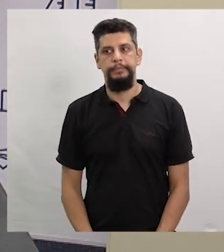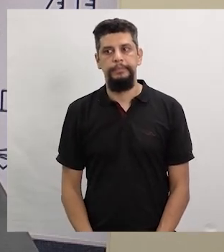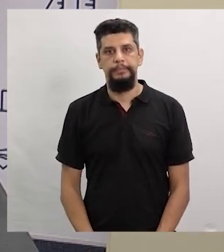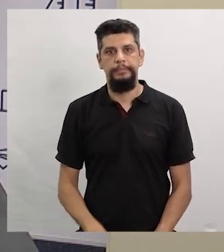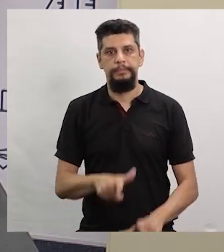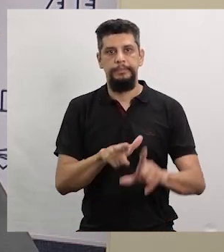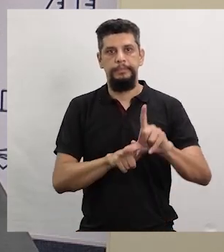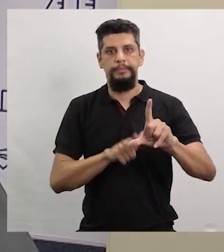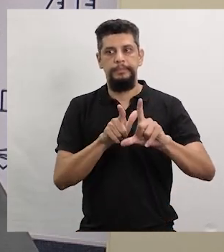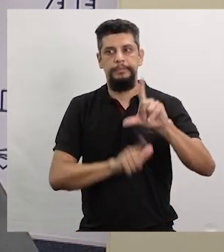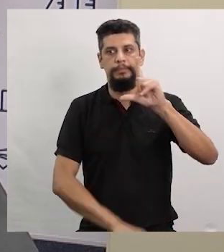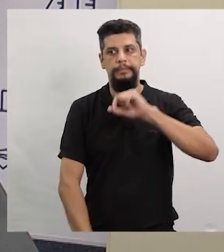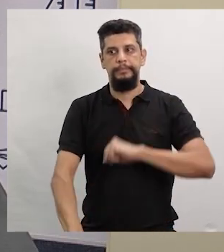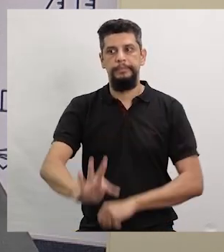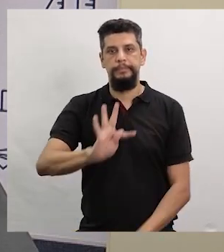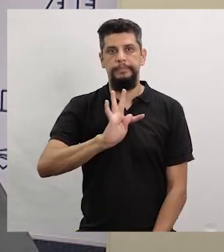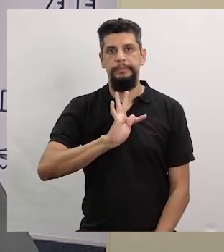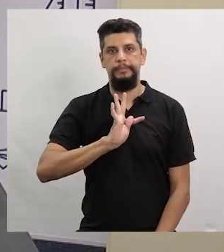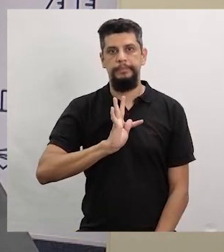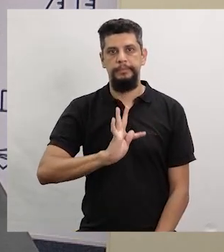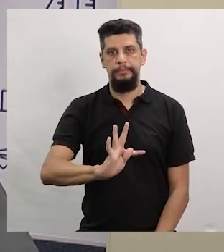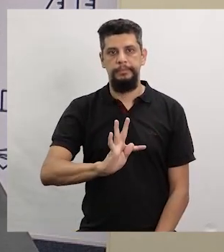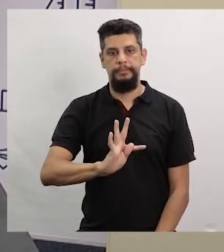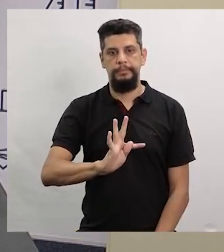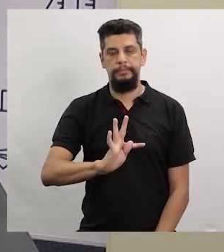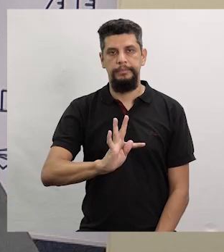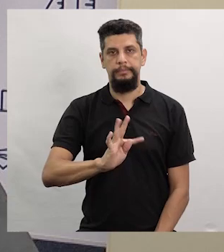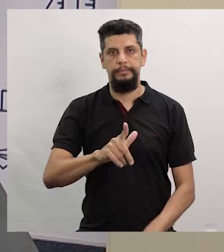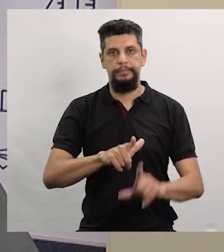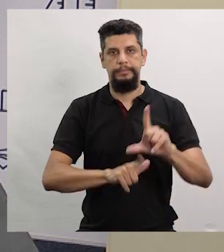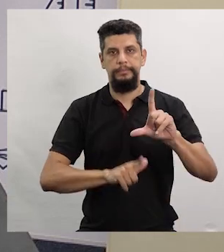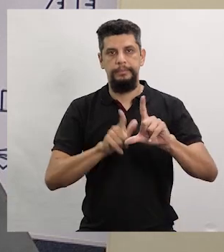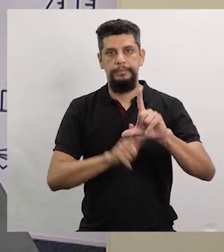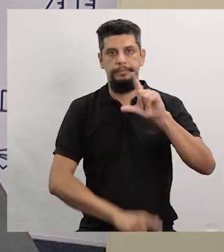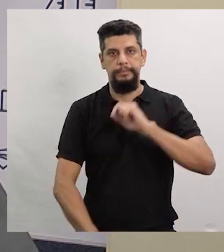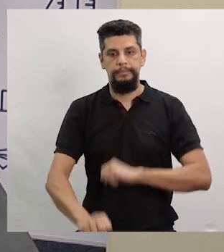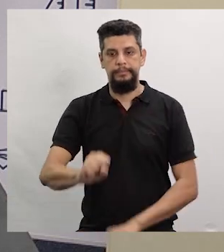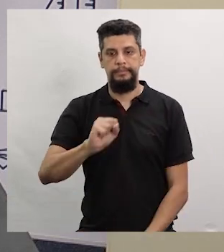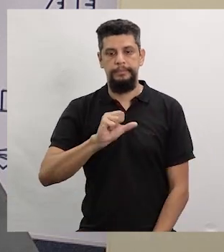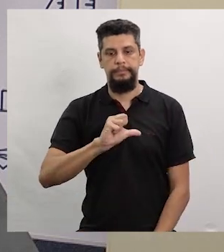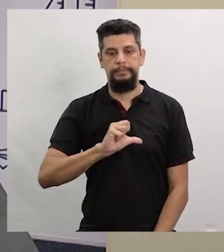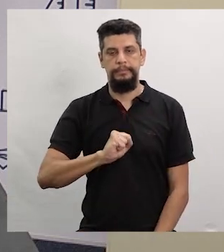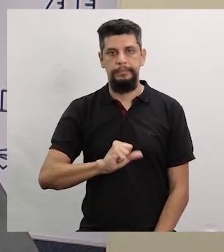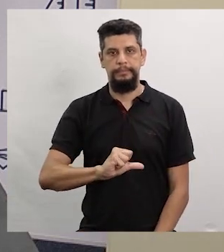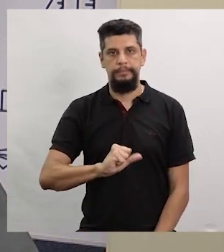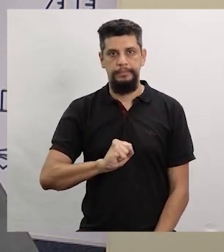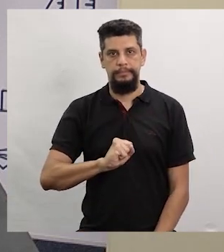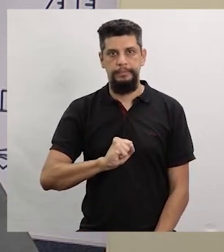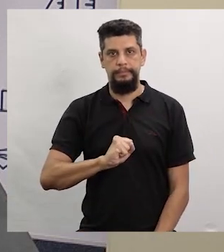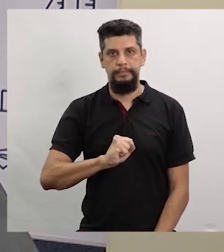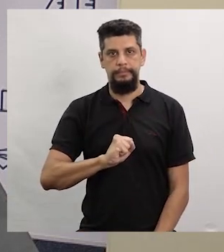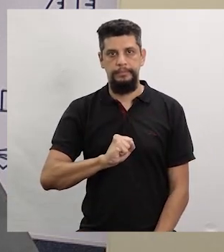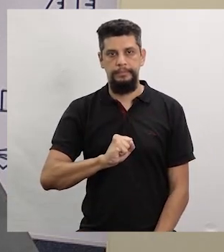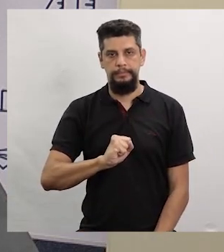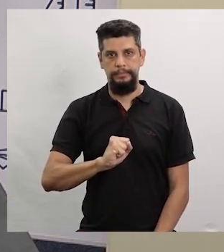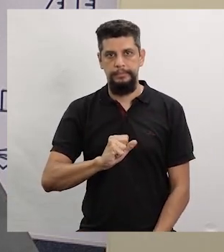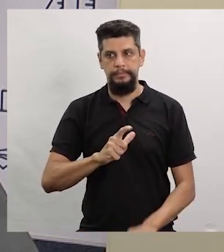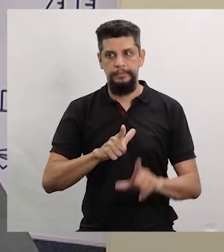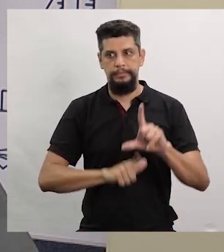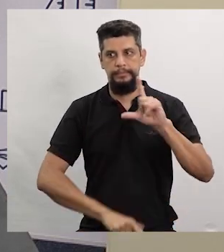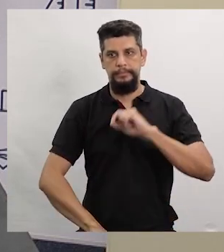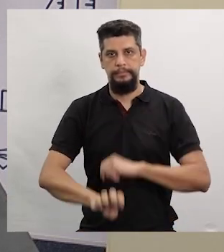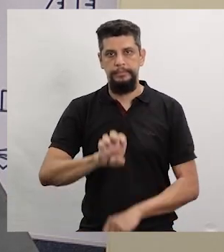então letra T letra S